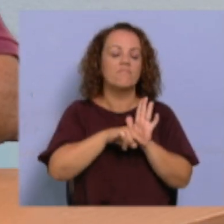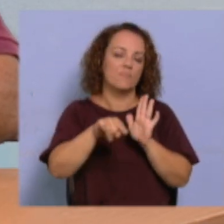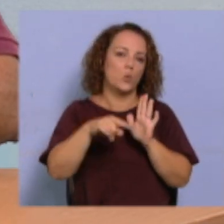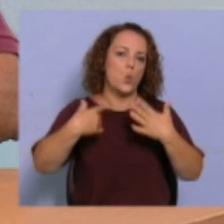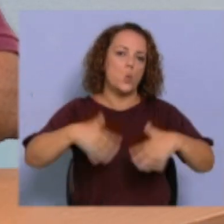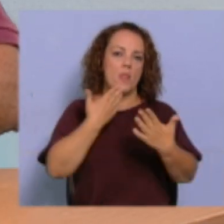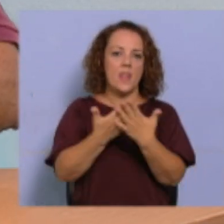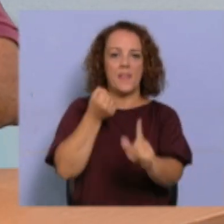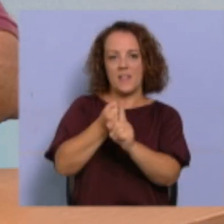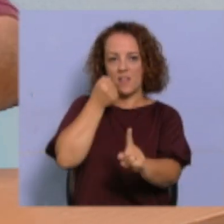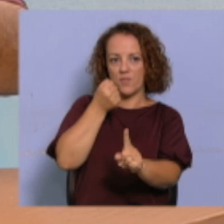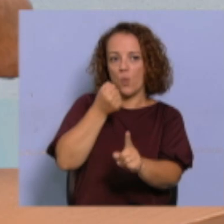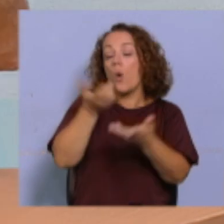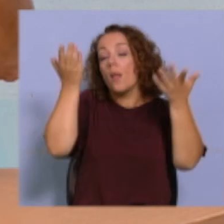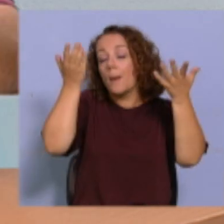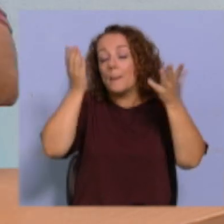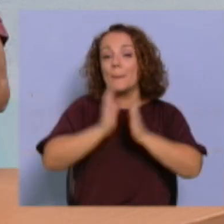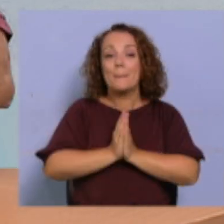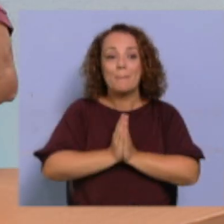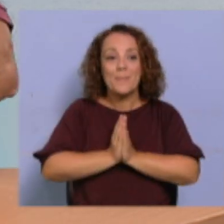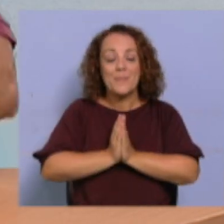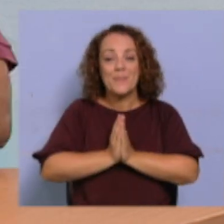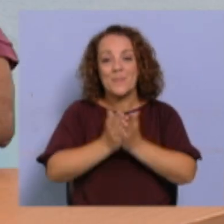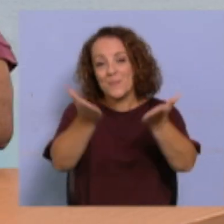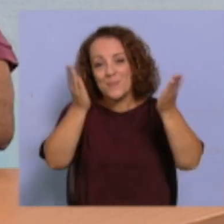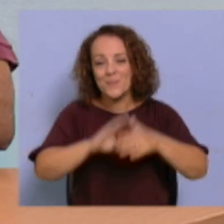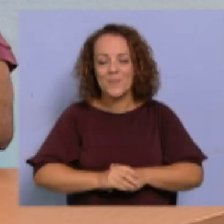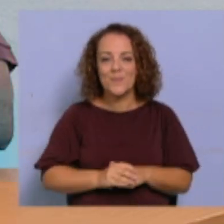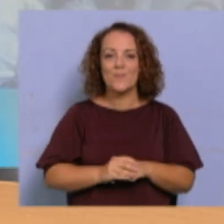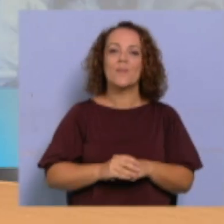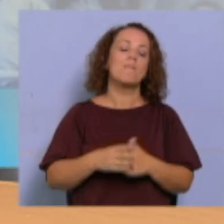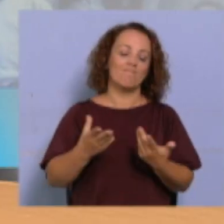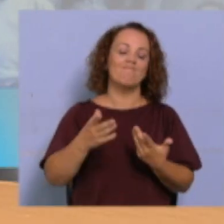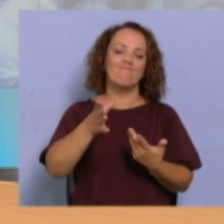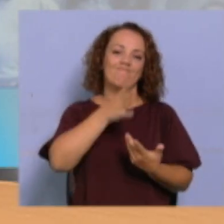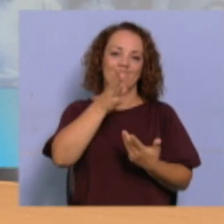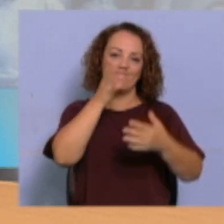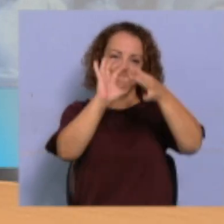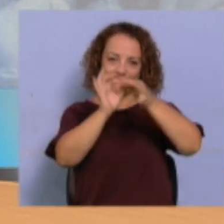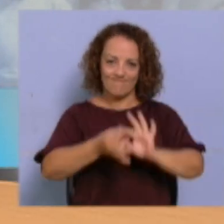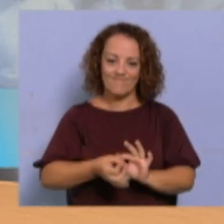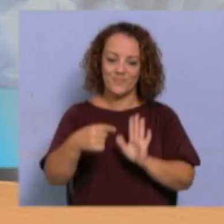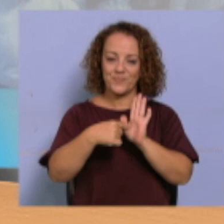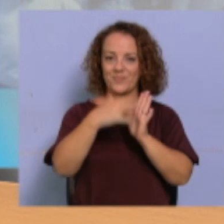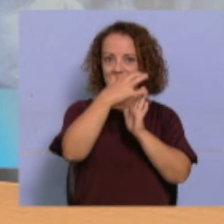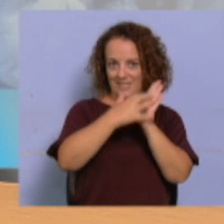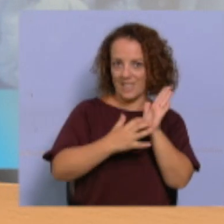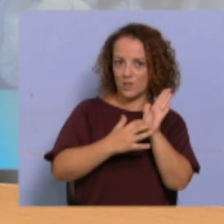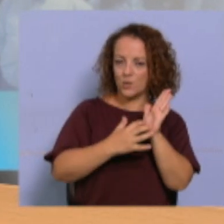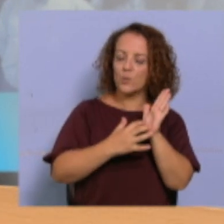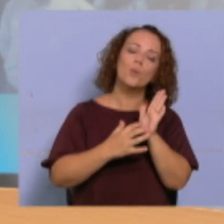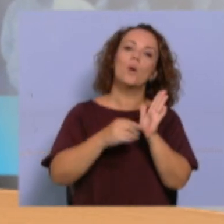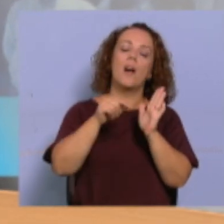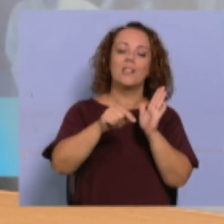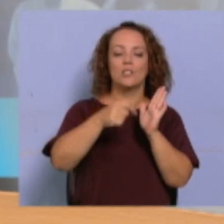desafiante. Olha, pronto. São as, enfim, mensagens que decorrem deste texto e de uma cena que